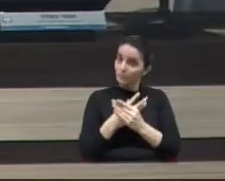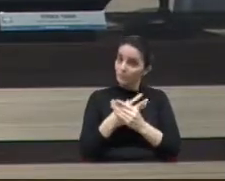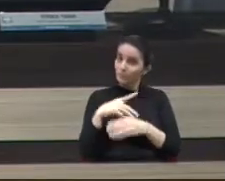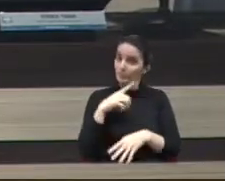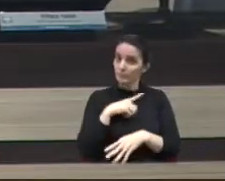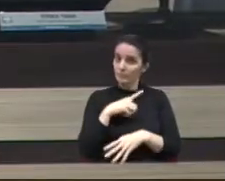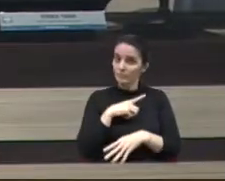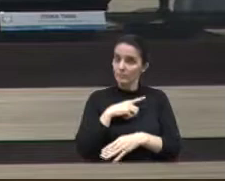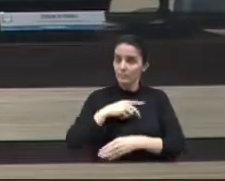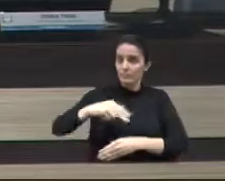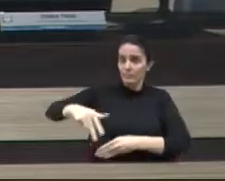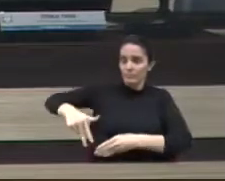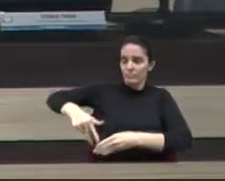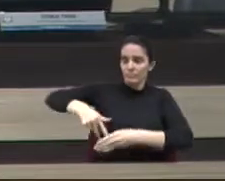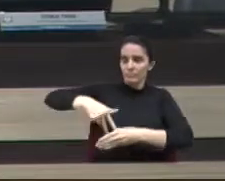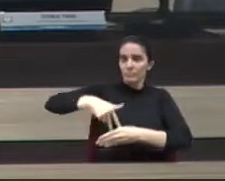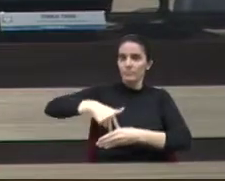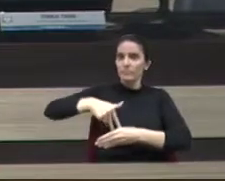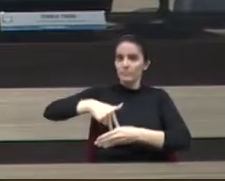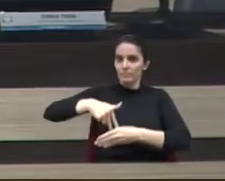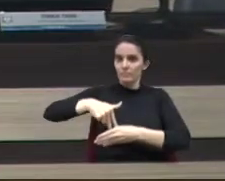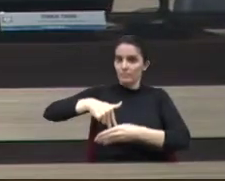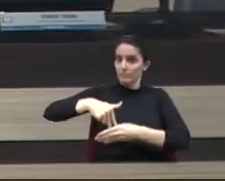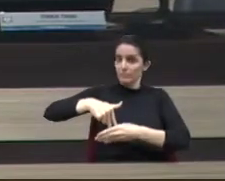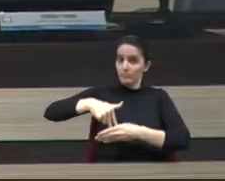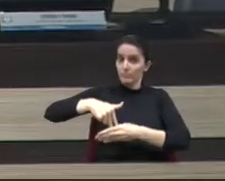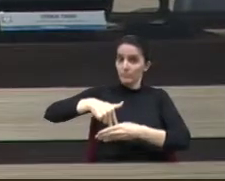Sim. As tribunas são